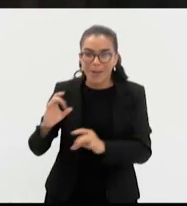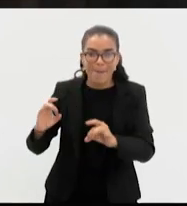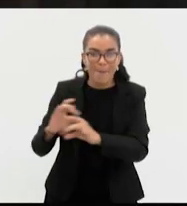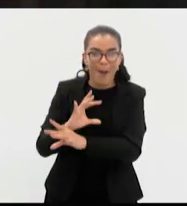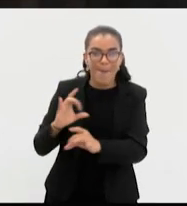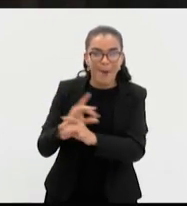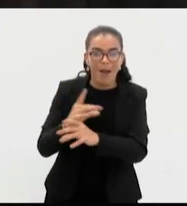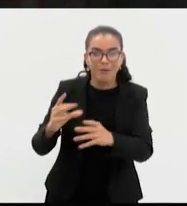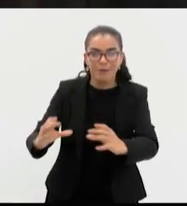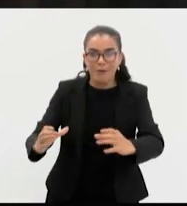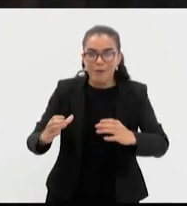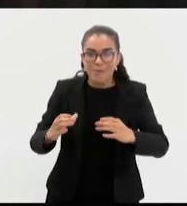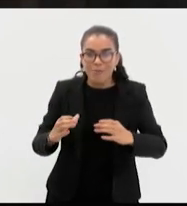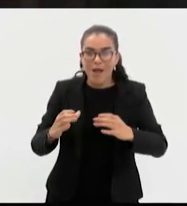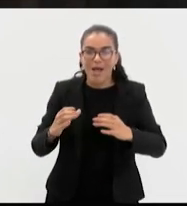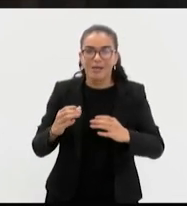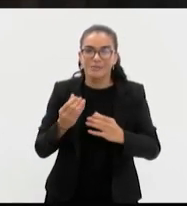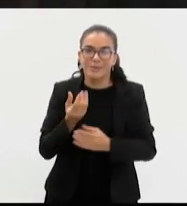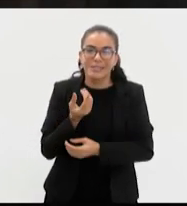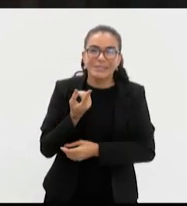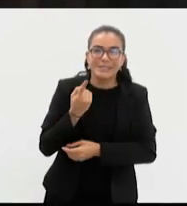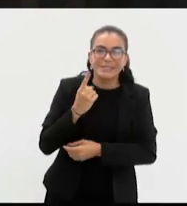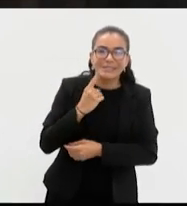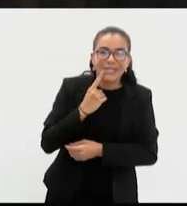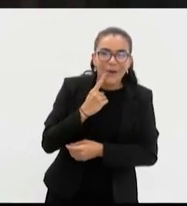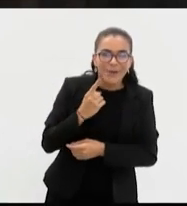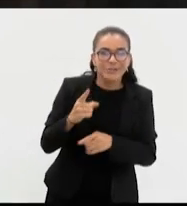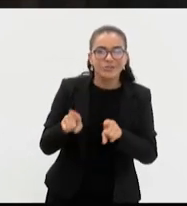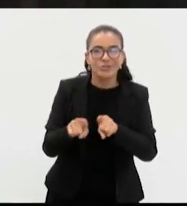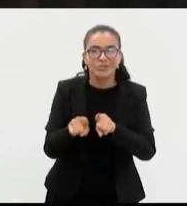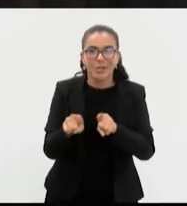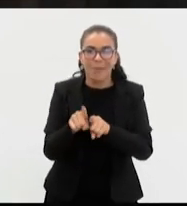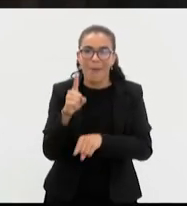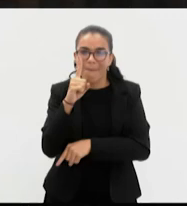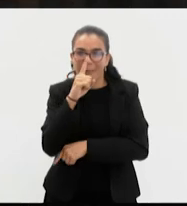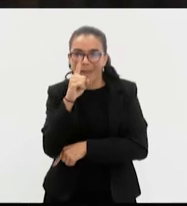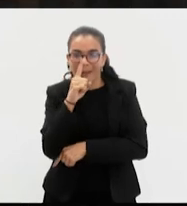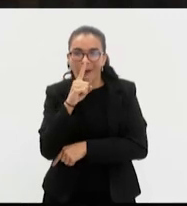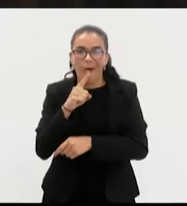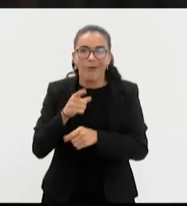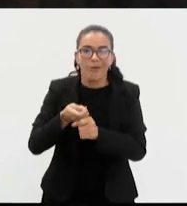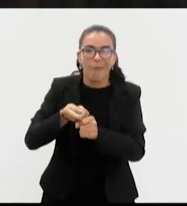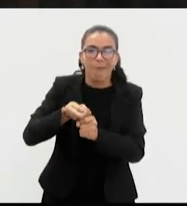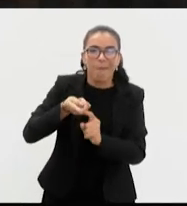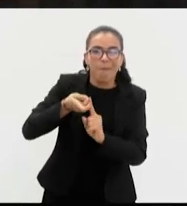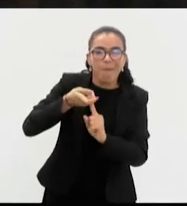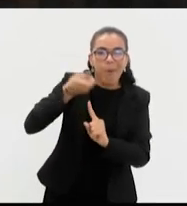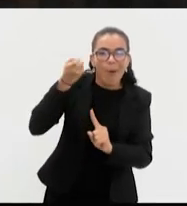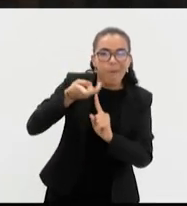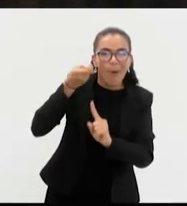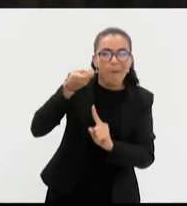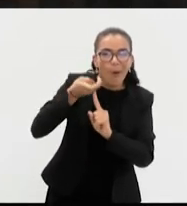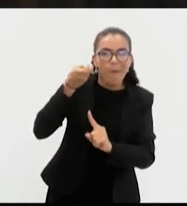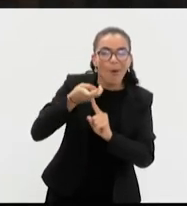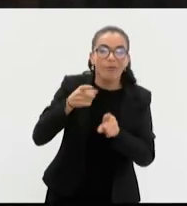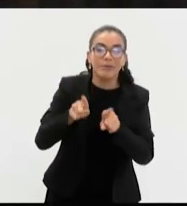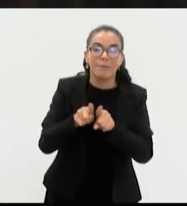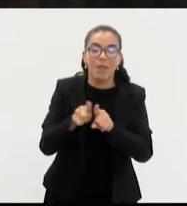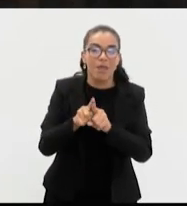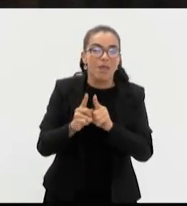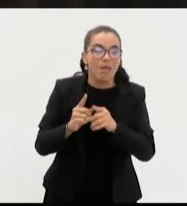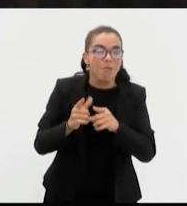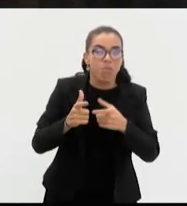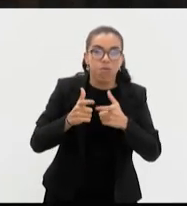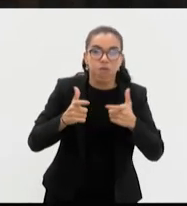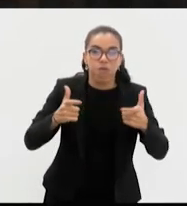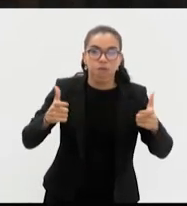prontas salgadinhos biscoitos e gerantes tem sido alvo crescente de